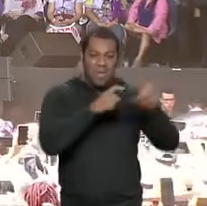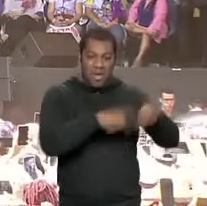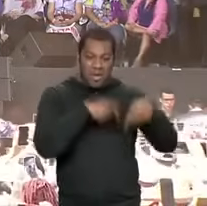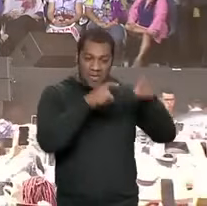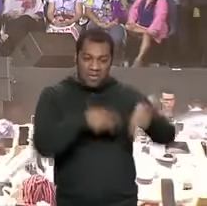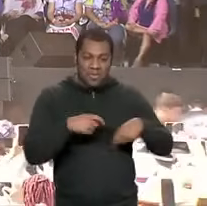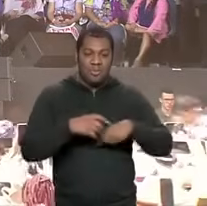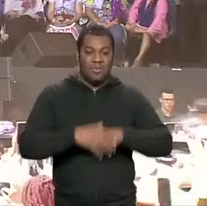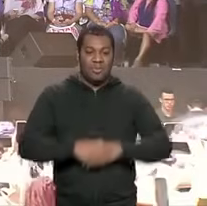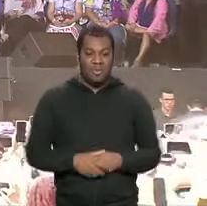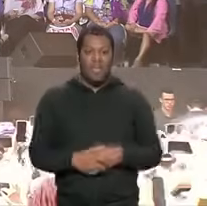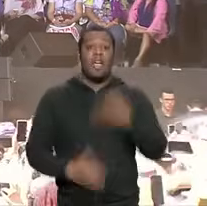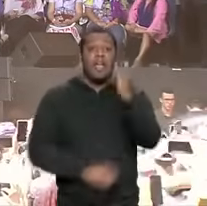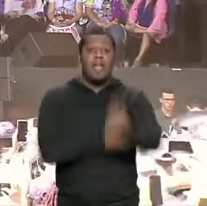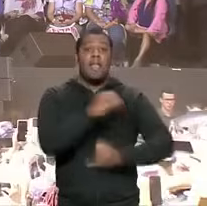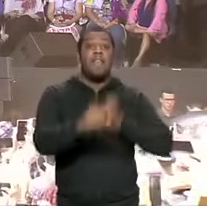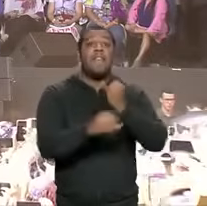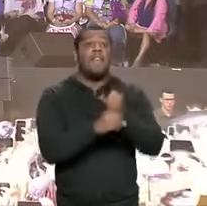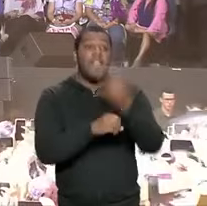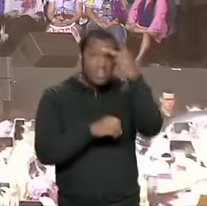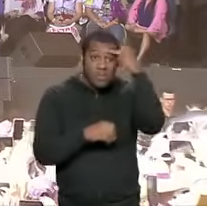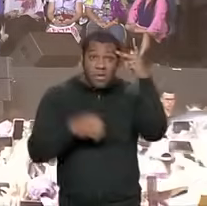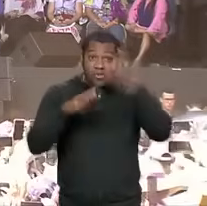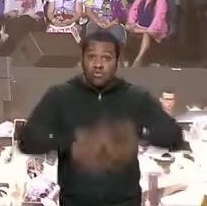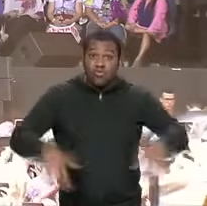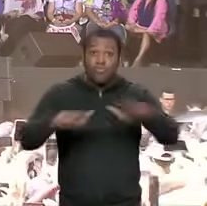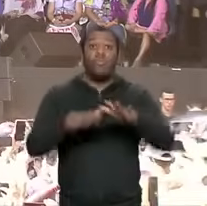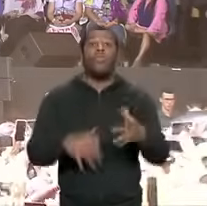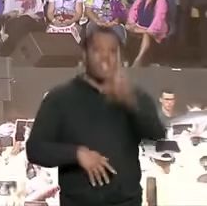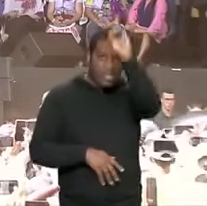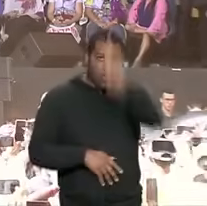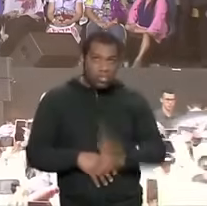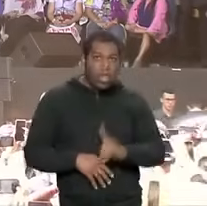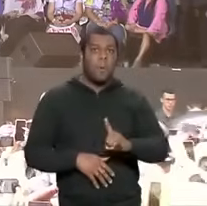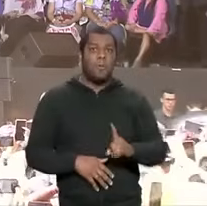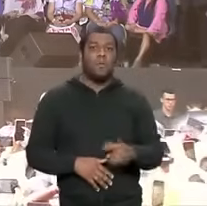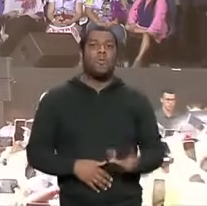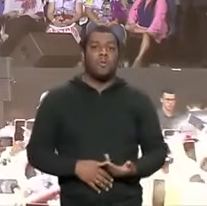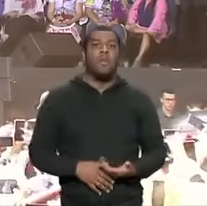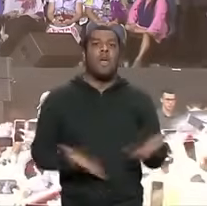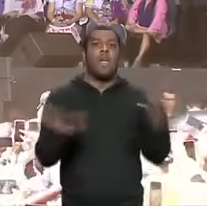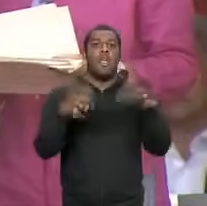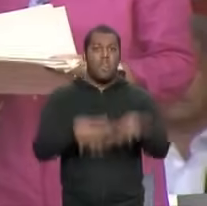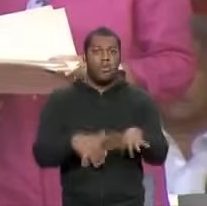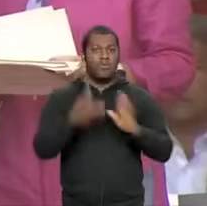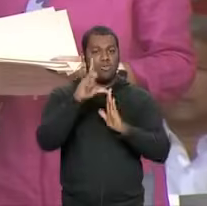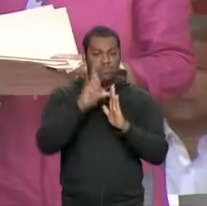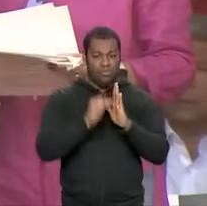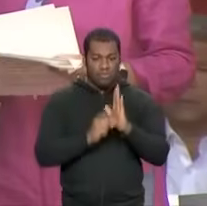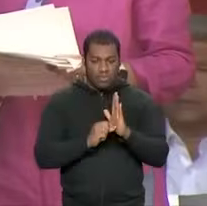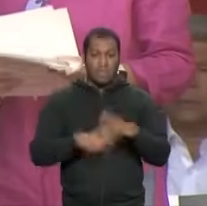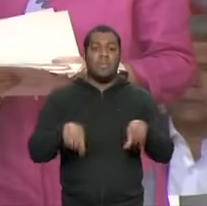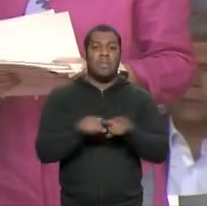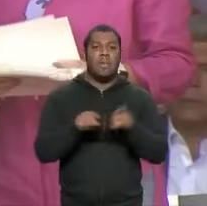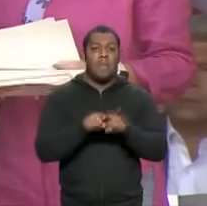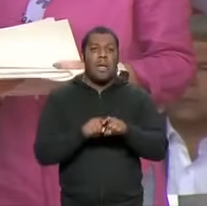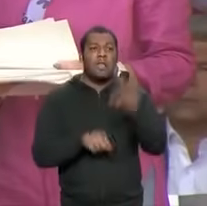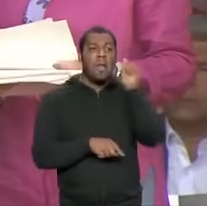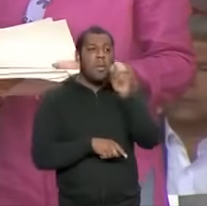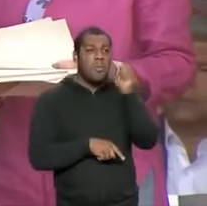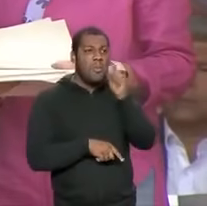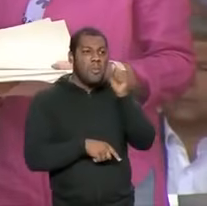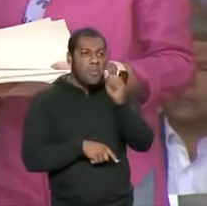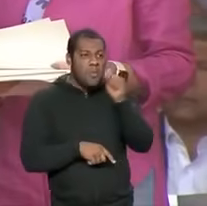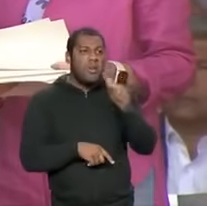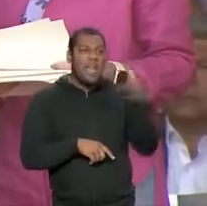universalização da internet inclusão digital pela autonomia da mulher no campo e oportunidade para seus